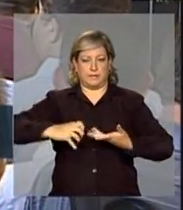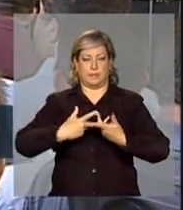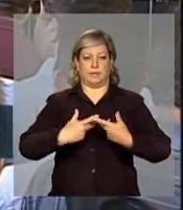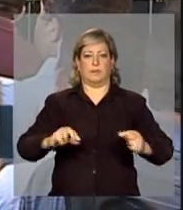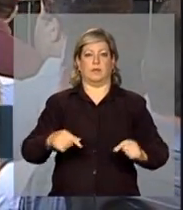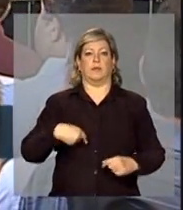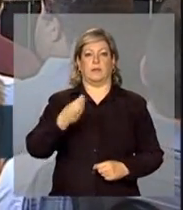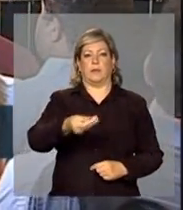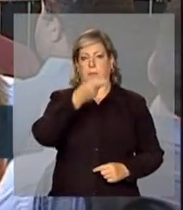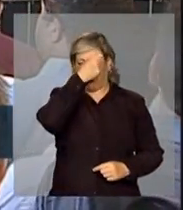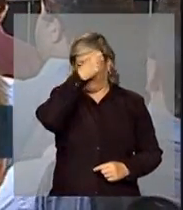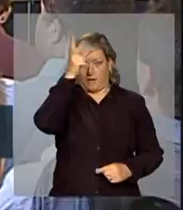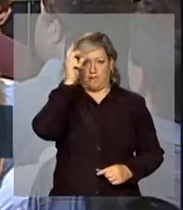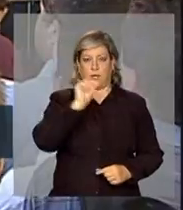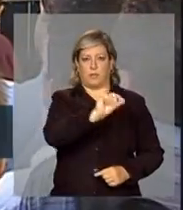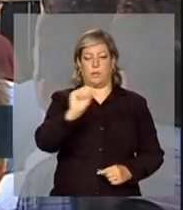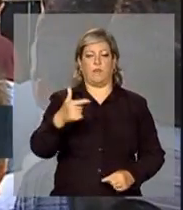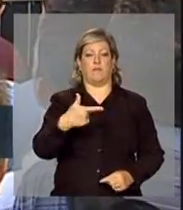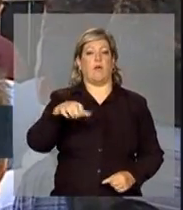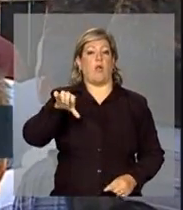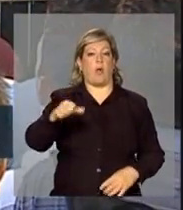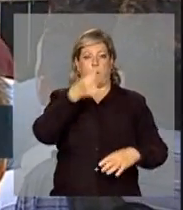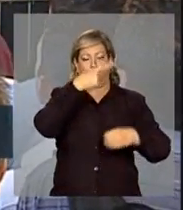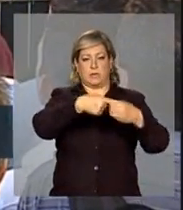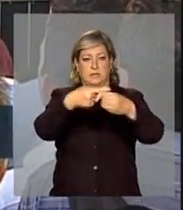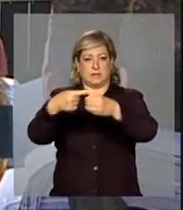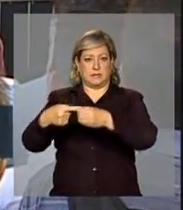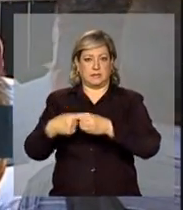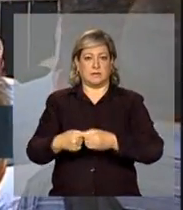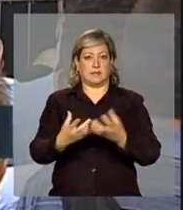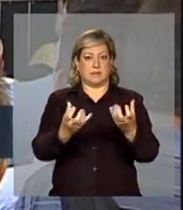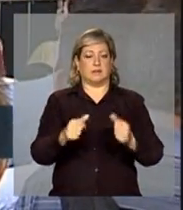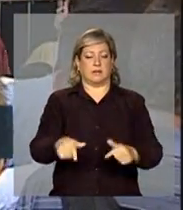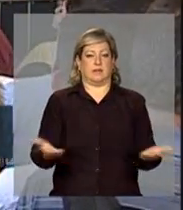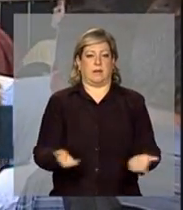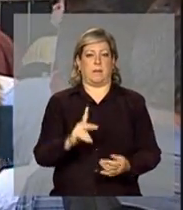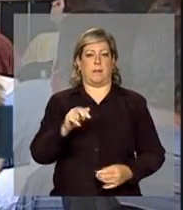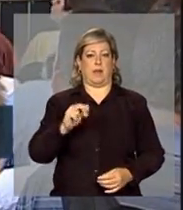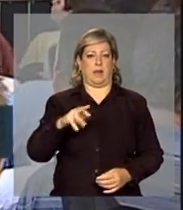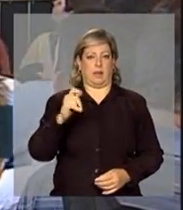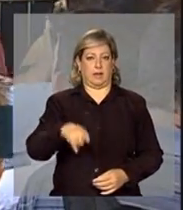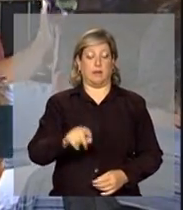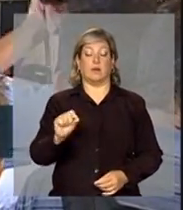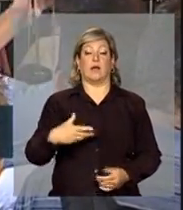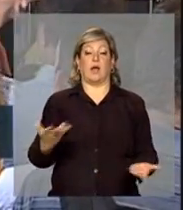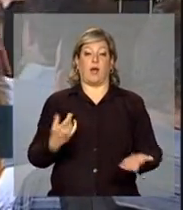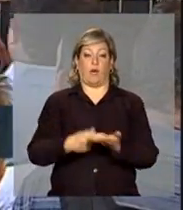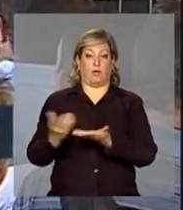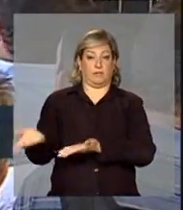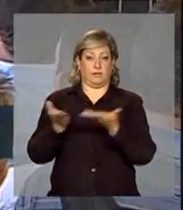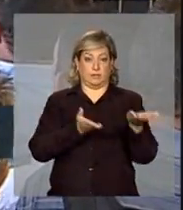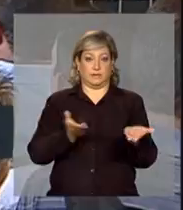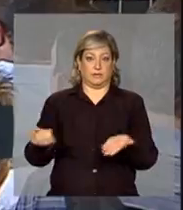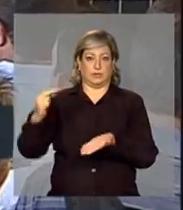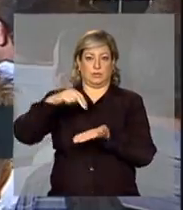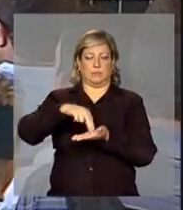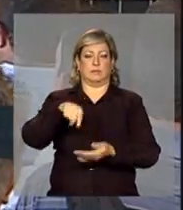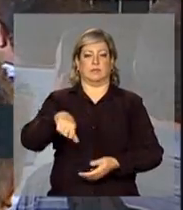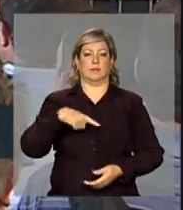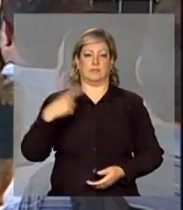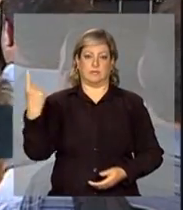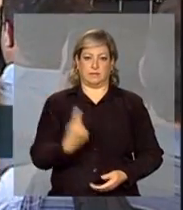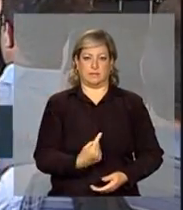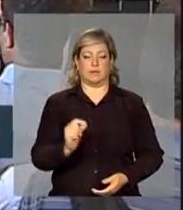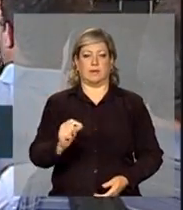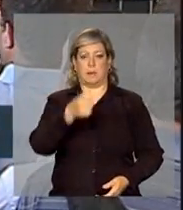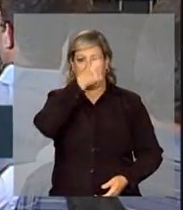aos prefeitos dos 29 municípios contemplados do Estado do Paraná. Convidamos a subir ao palco os prefeitos dos seguintes